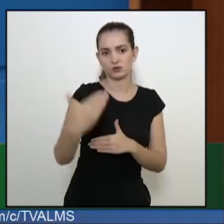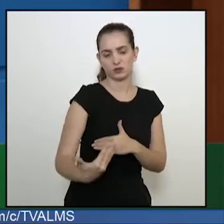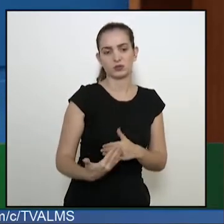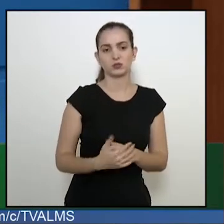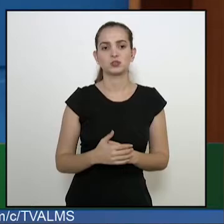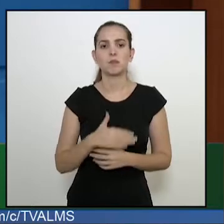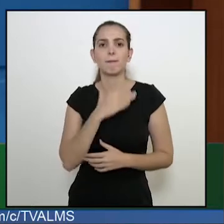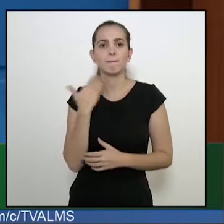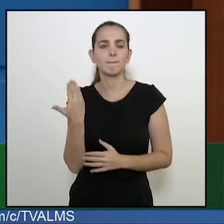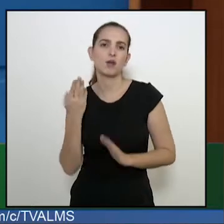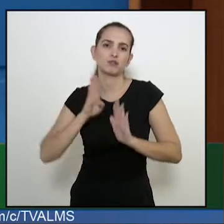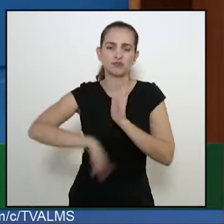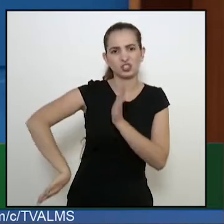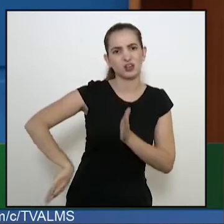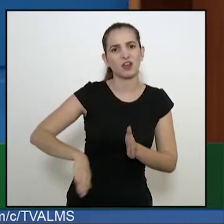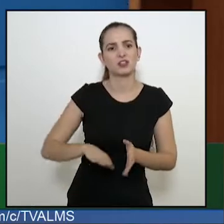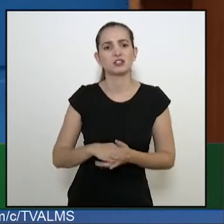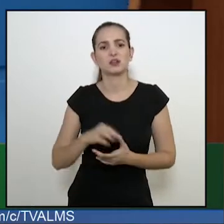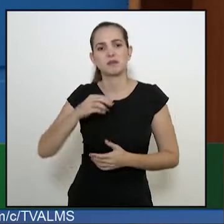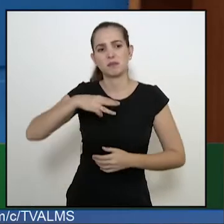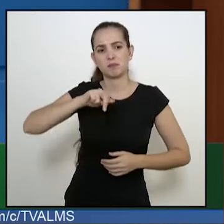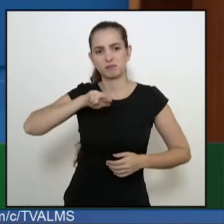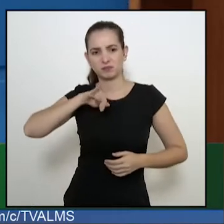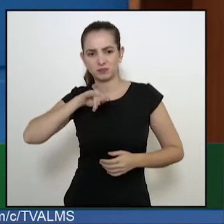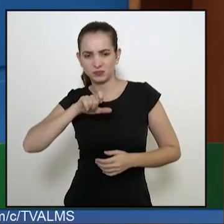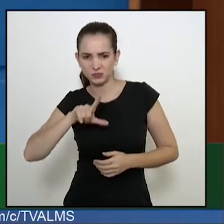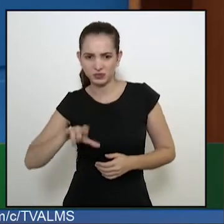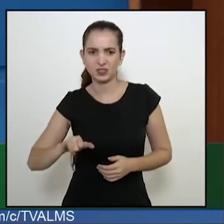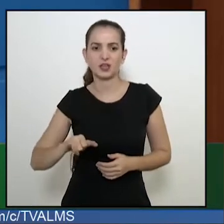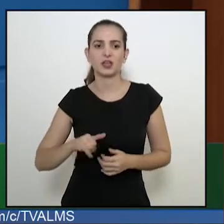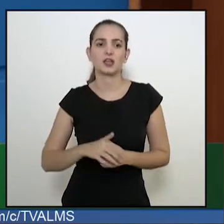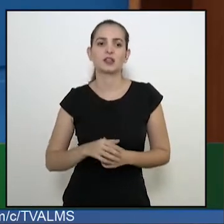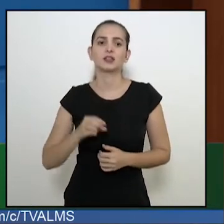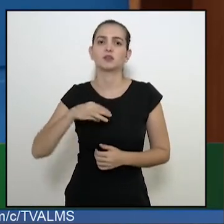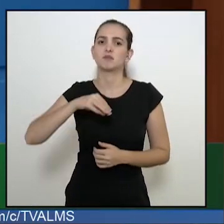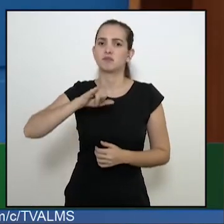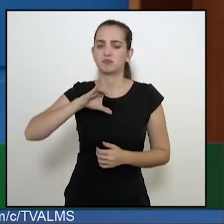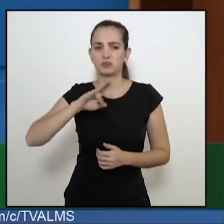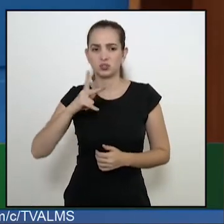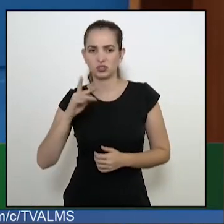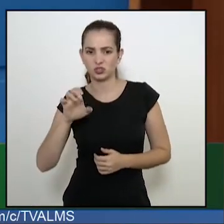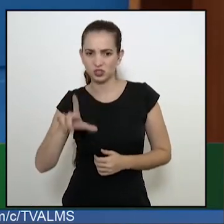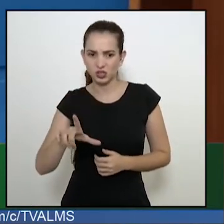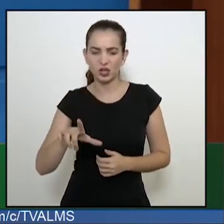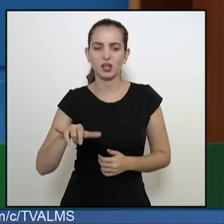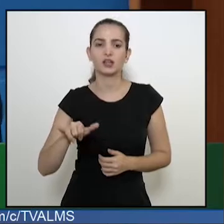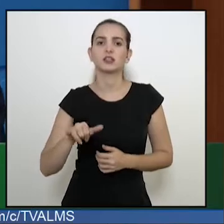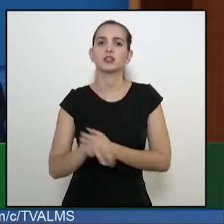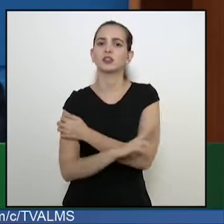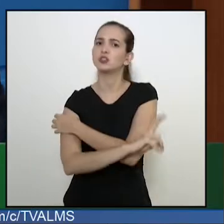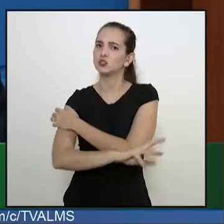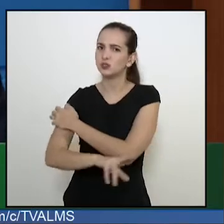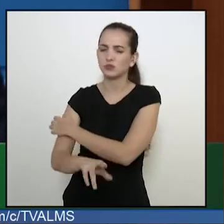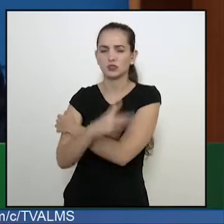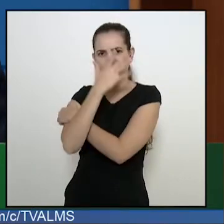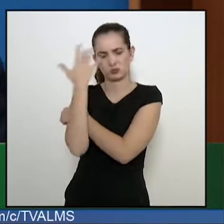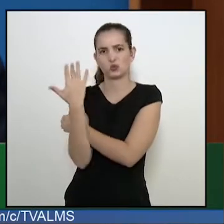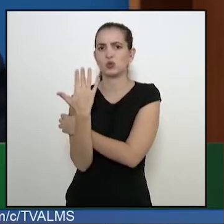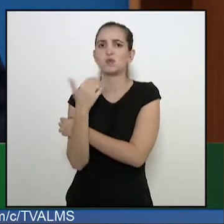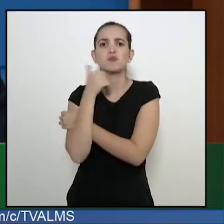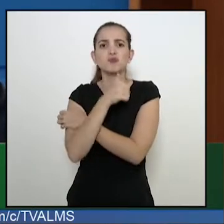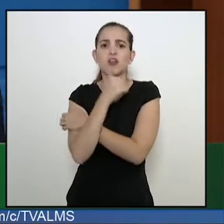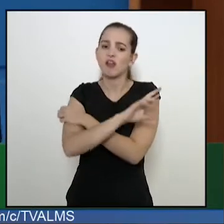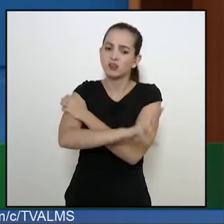menos mortes de Marielle, de Francisca, de Maria, de Michele e assim por diante, como foi a Lei Maria da Penha, que ainda tendo a